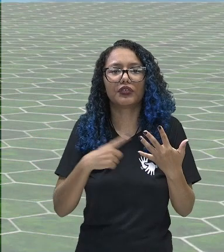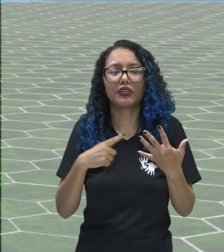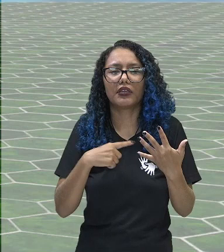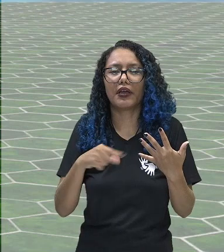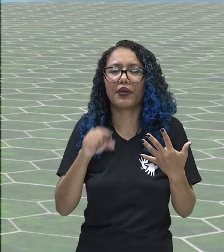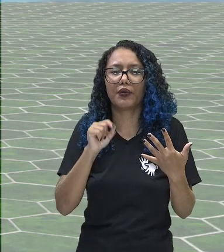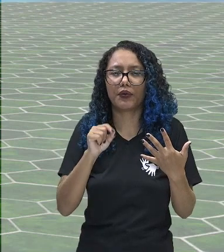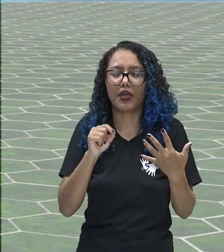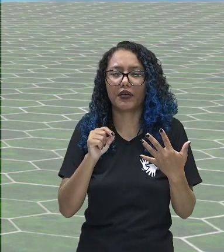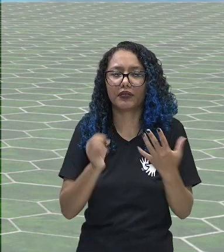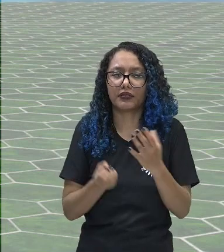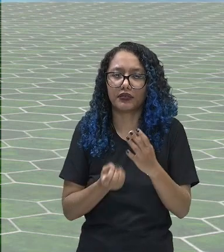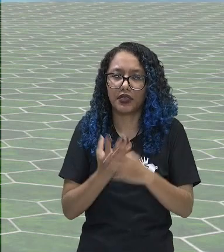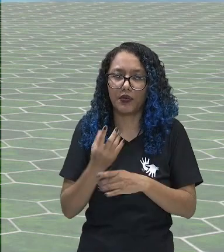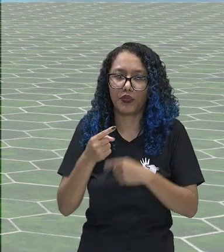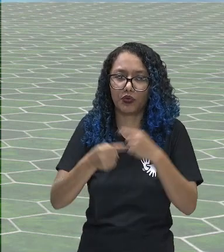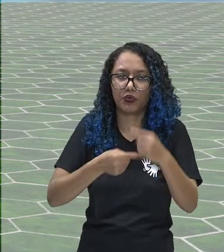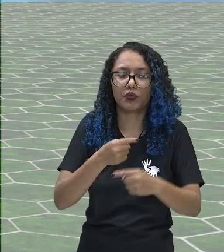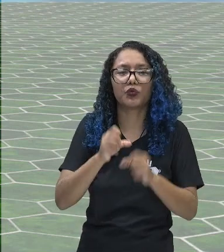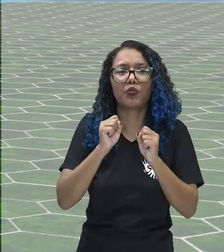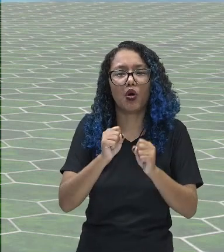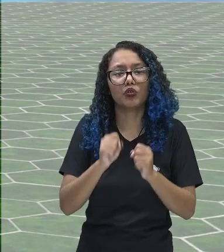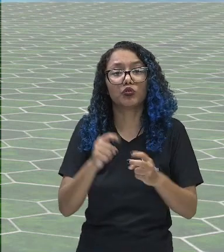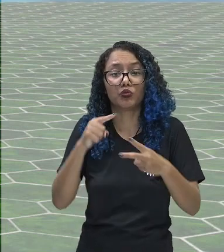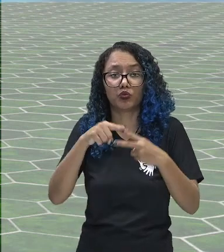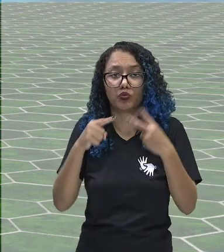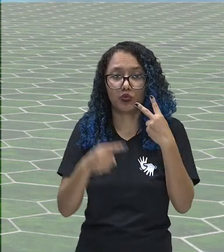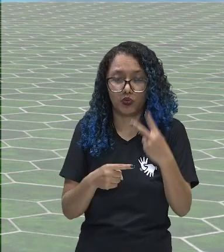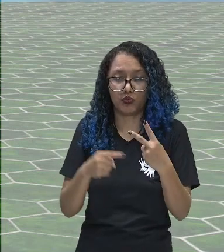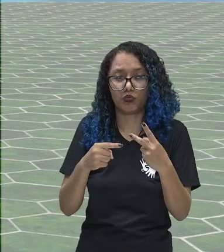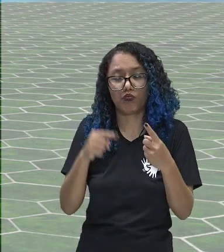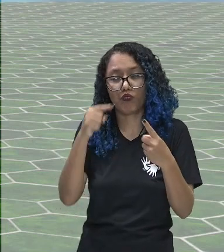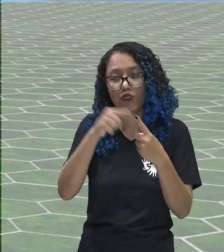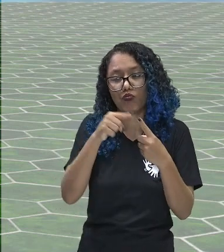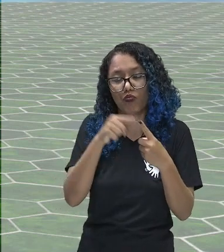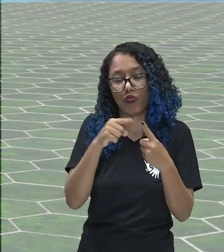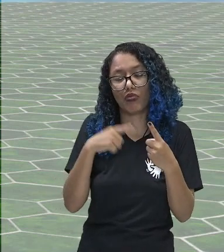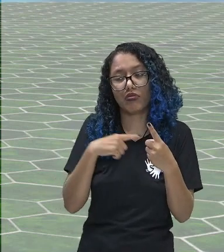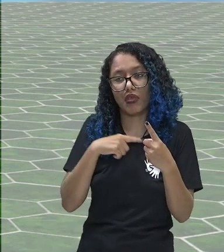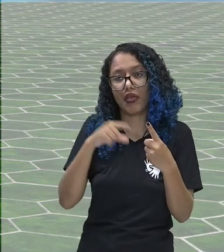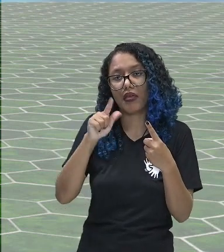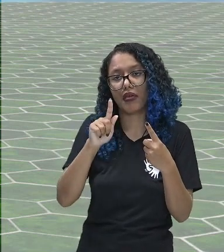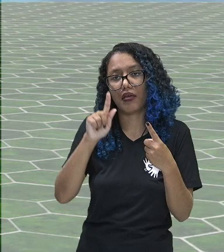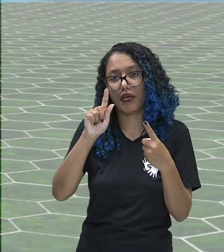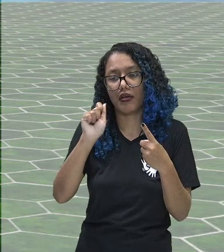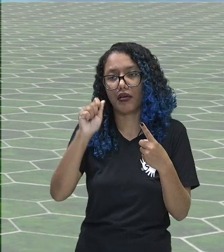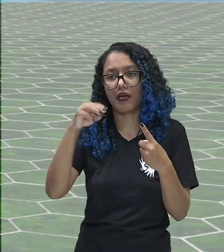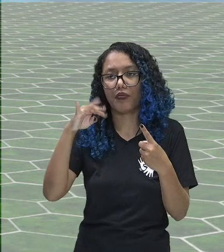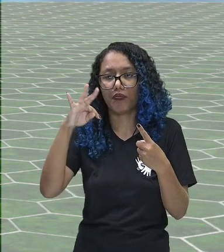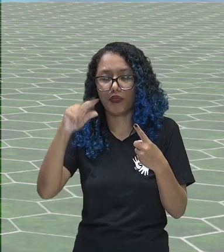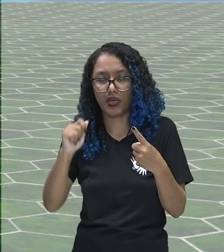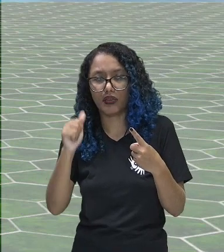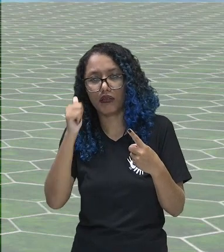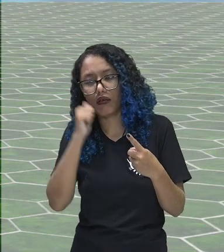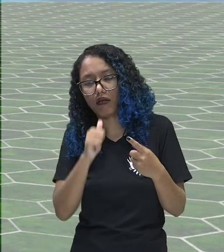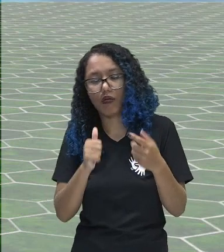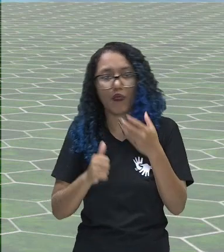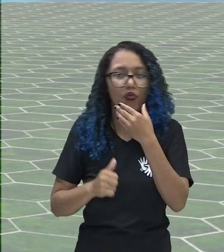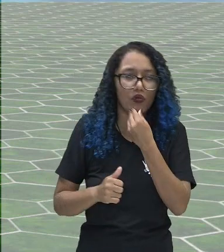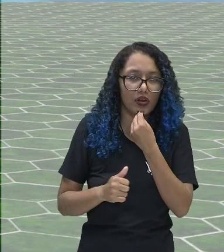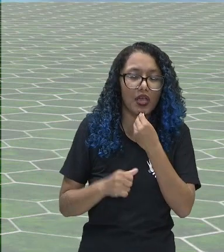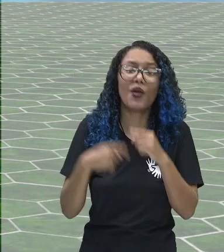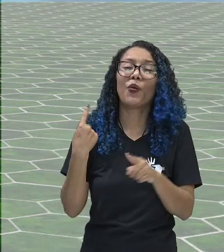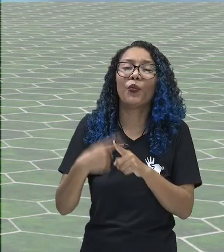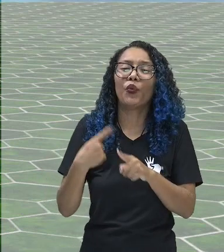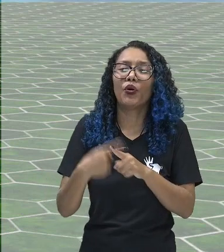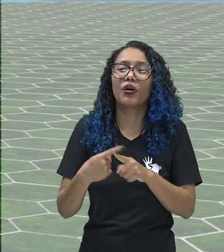se reproduzem sexuadamente, com a participação de gametas masculinos e femininos, porque eles já